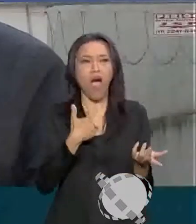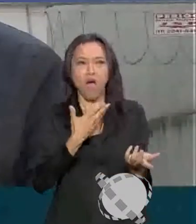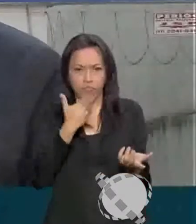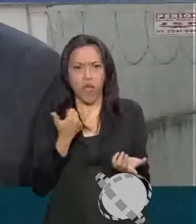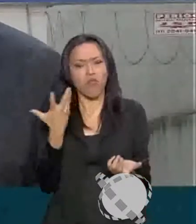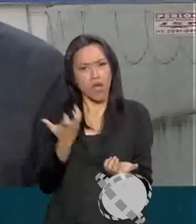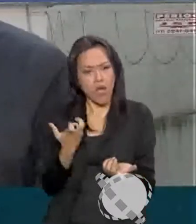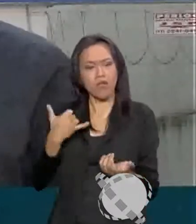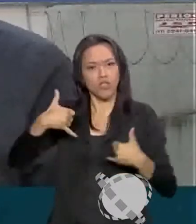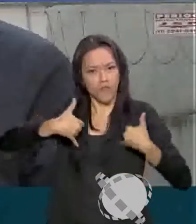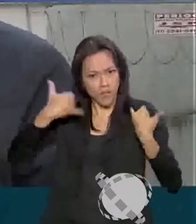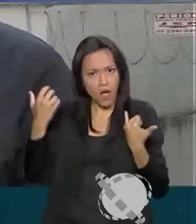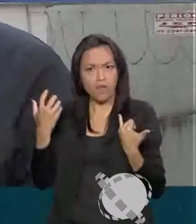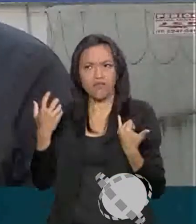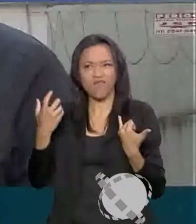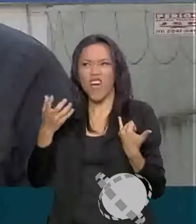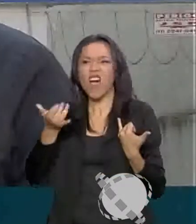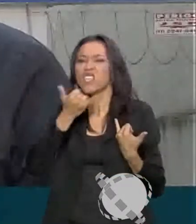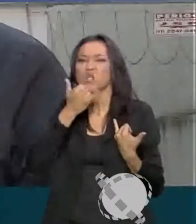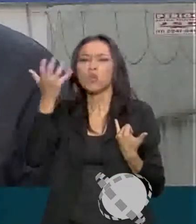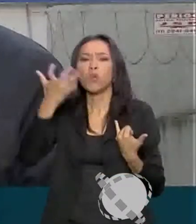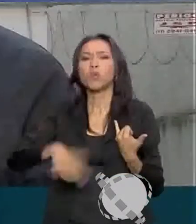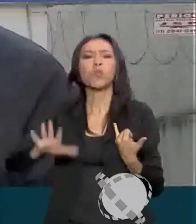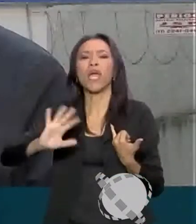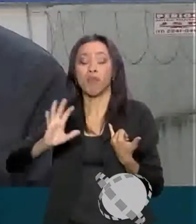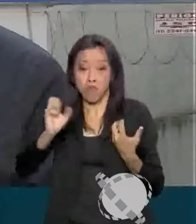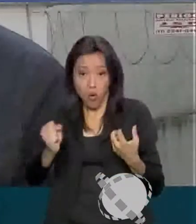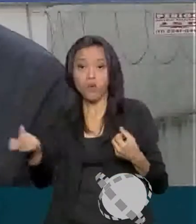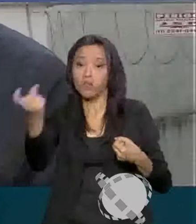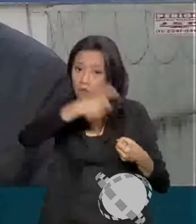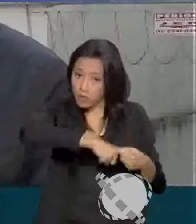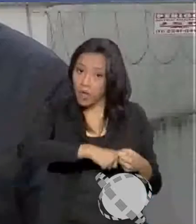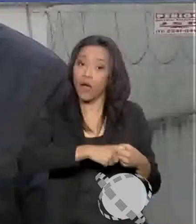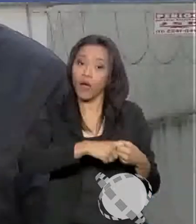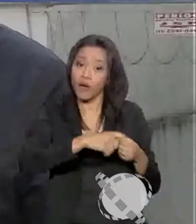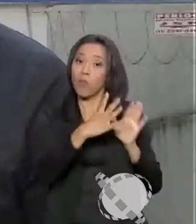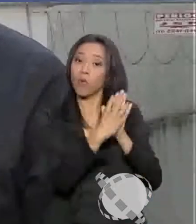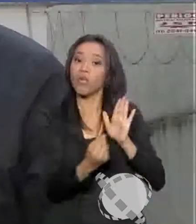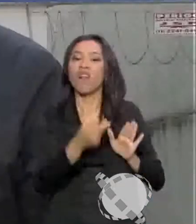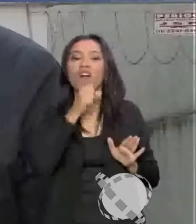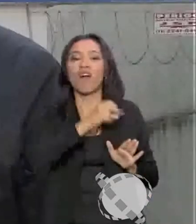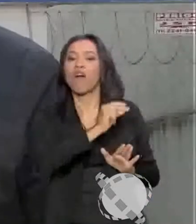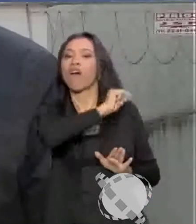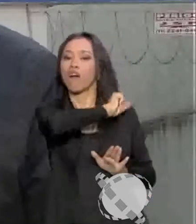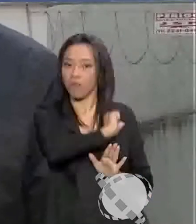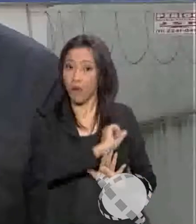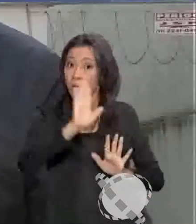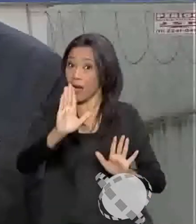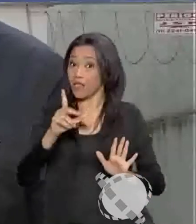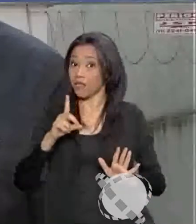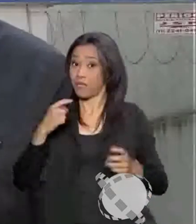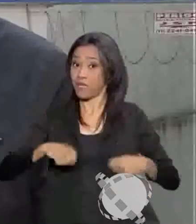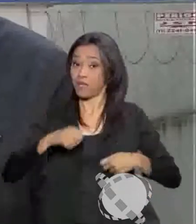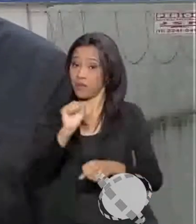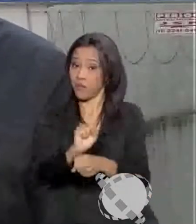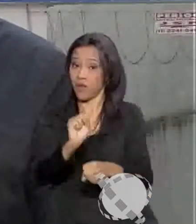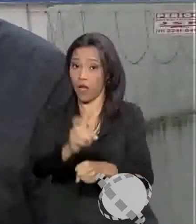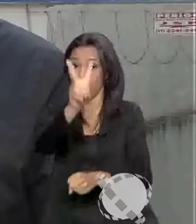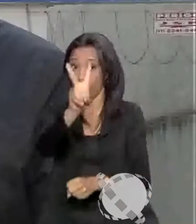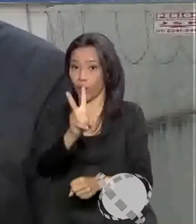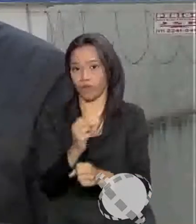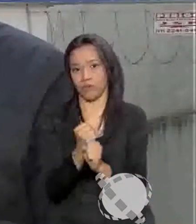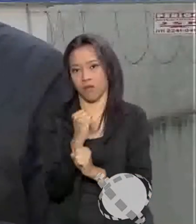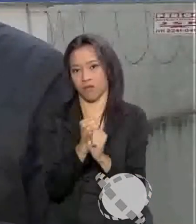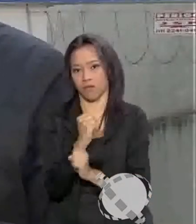mudar de ideia e voltar para a modalidade anterior, o saque rescisão. Mas terá de cumprir uma carência de dois anos. Por